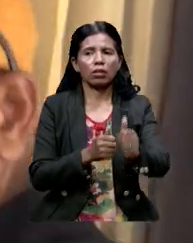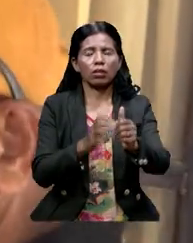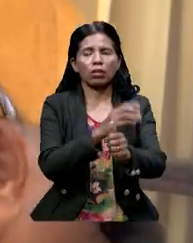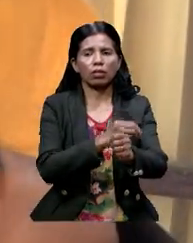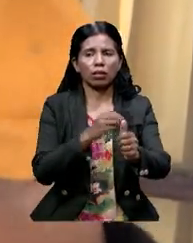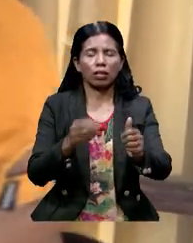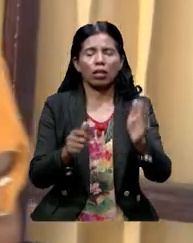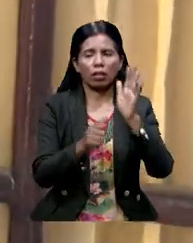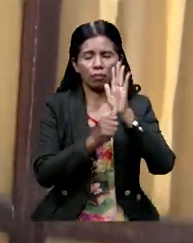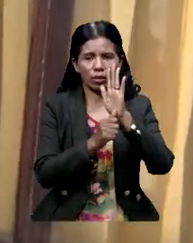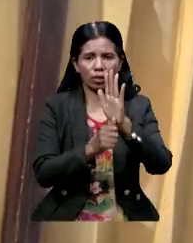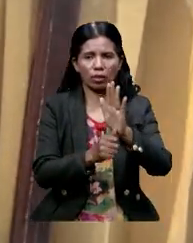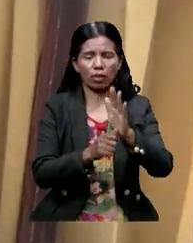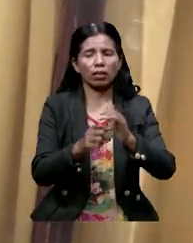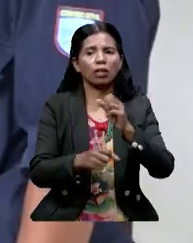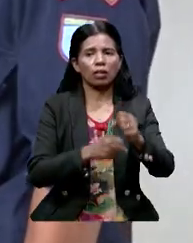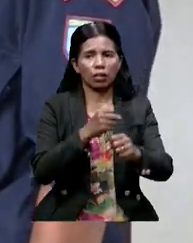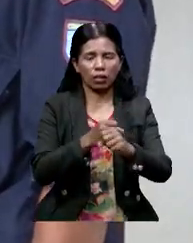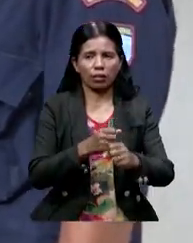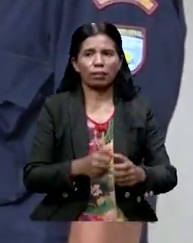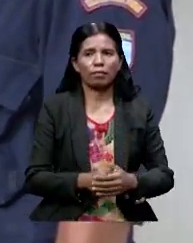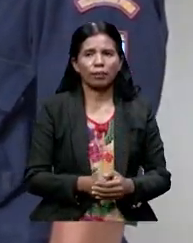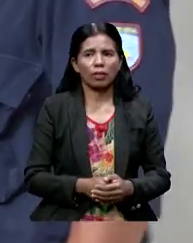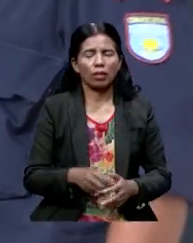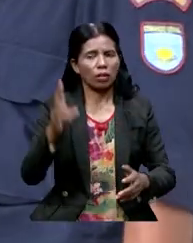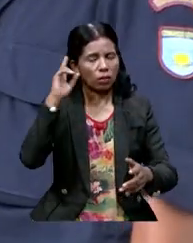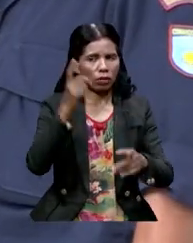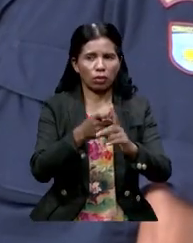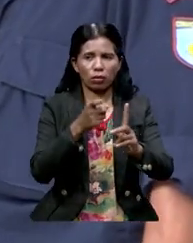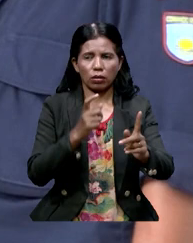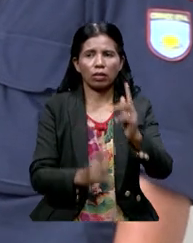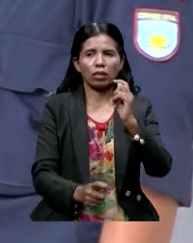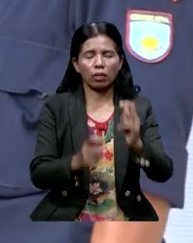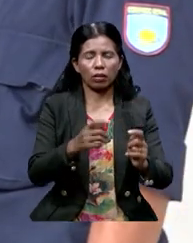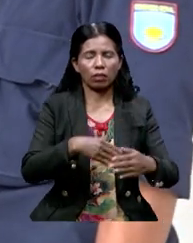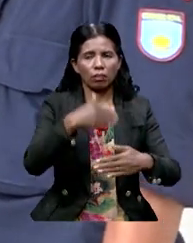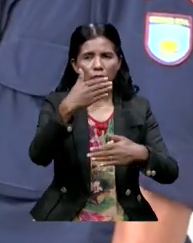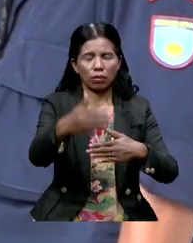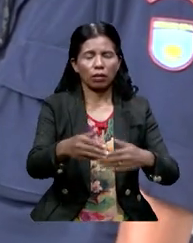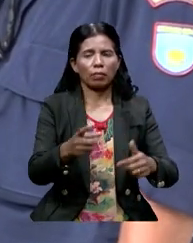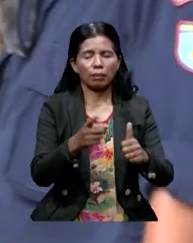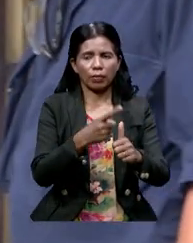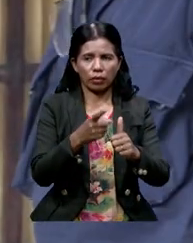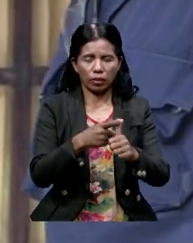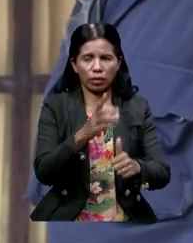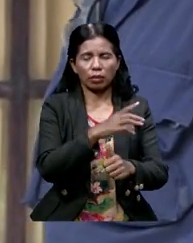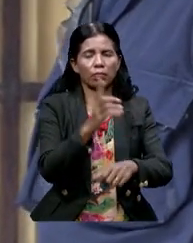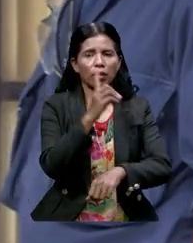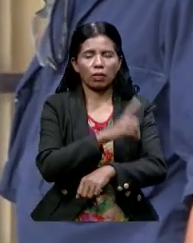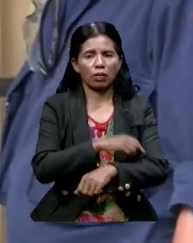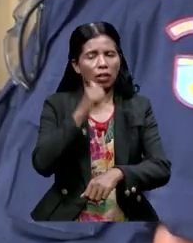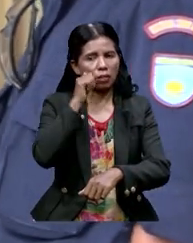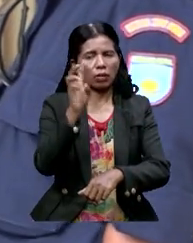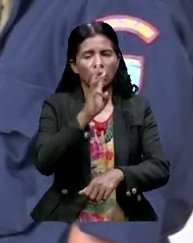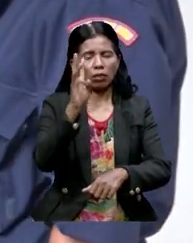coação apresentação periódica. Rafael Rona Parte Rua, Tribunal Adia Processo Primeiro Interrogatório, Balorong Aban,